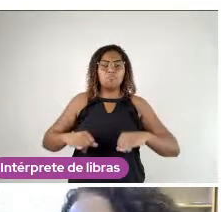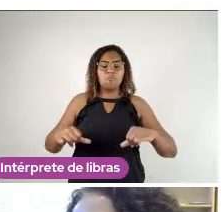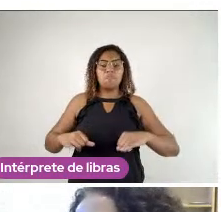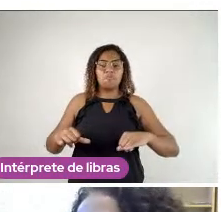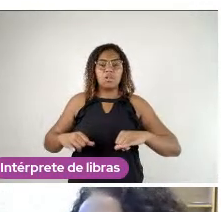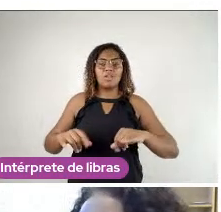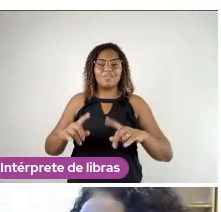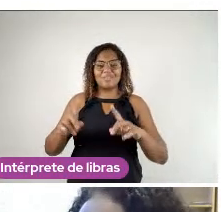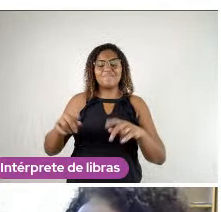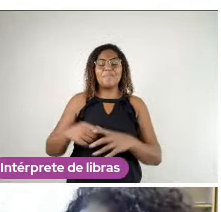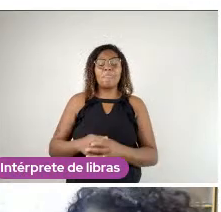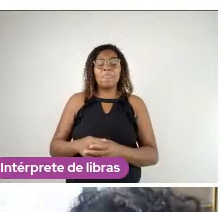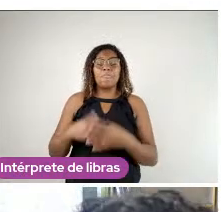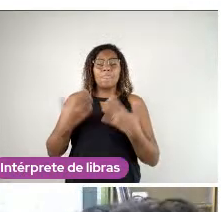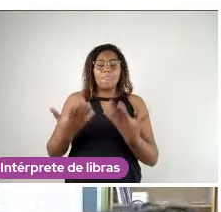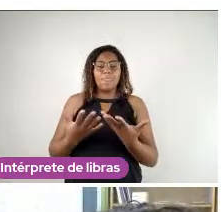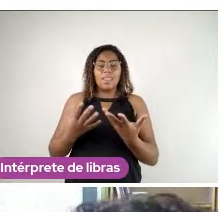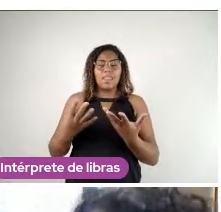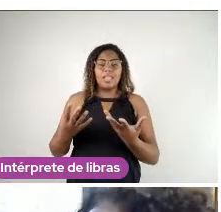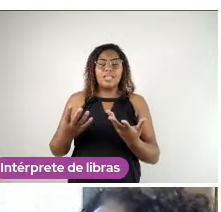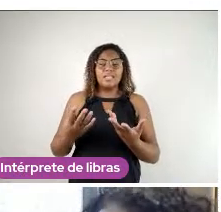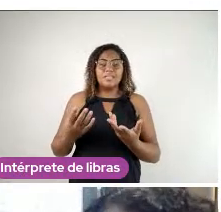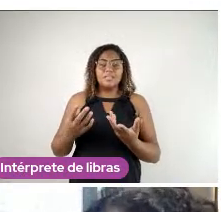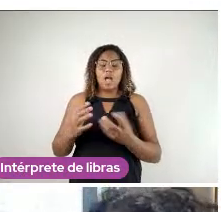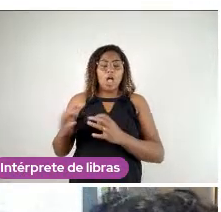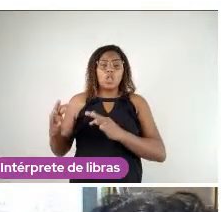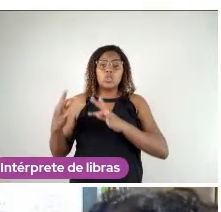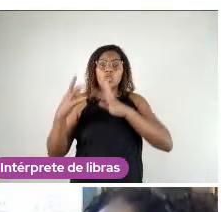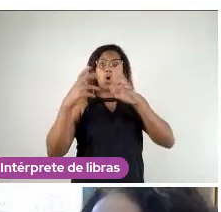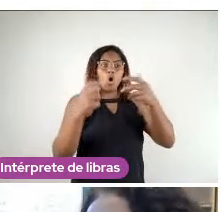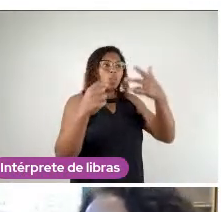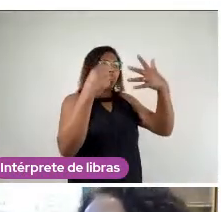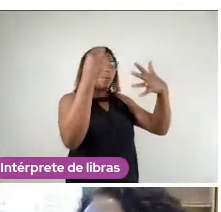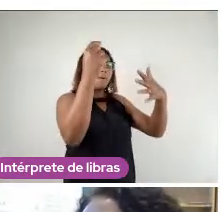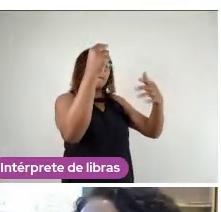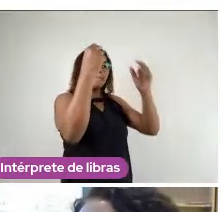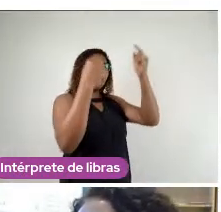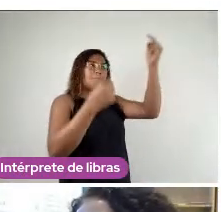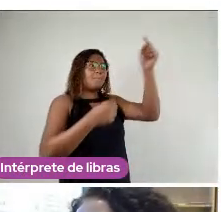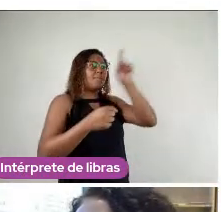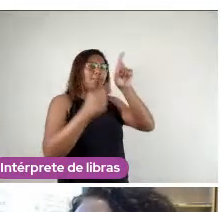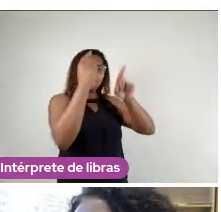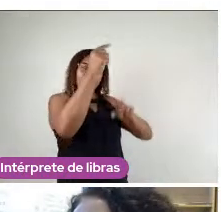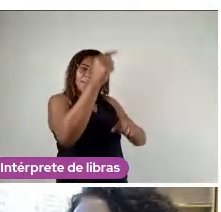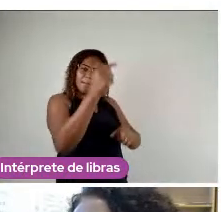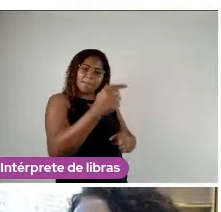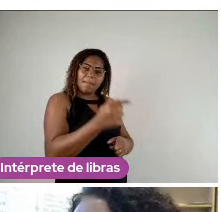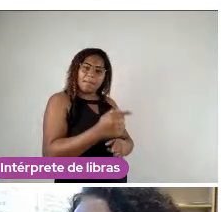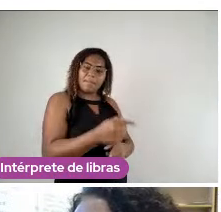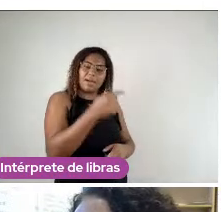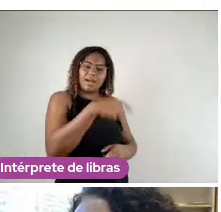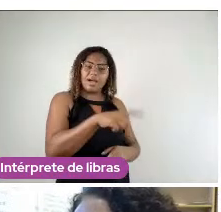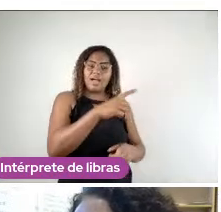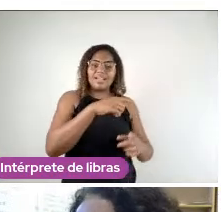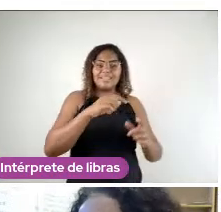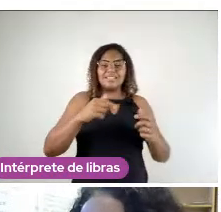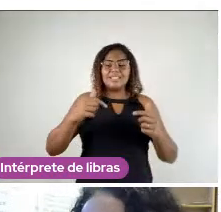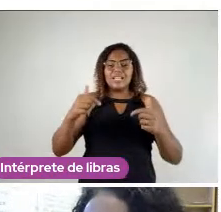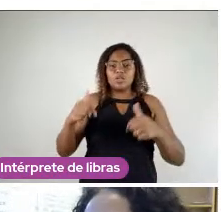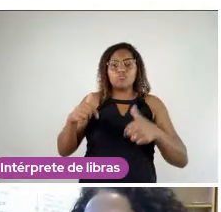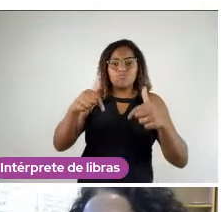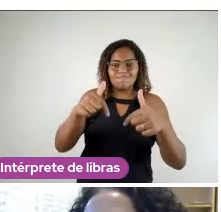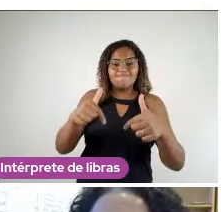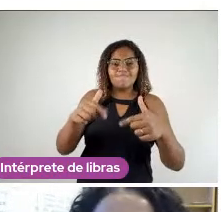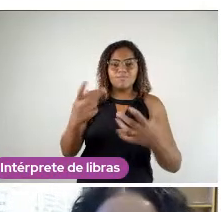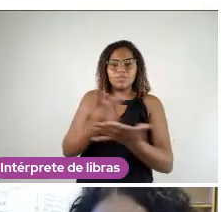ter, né? Então, tudo isso, todos esses efeitos das florações de algas nocivas, né? Eles então